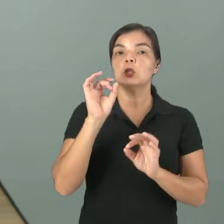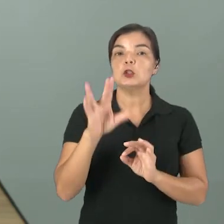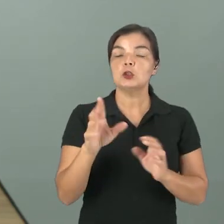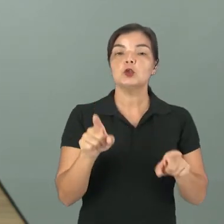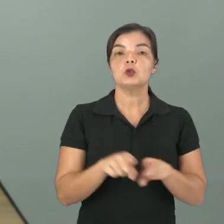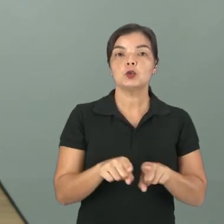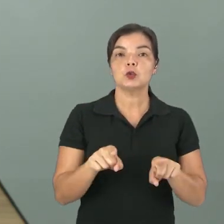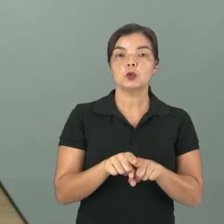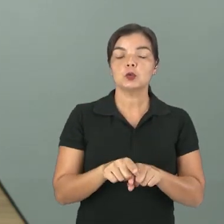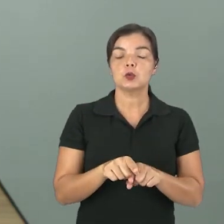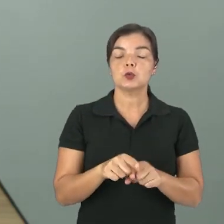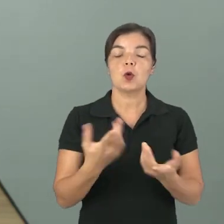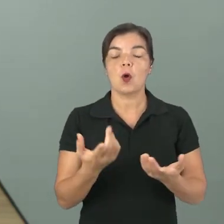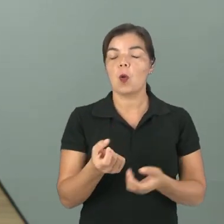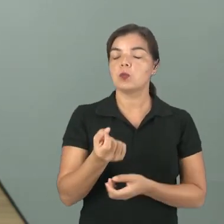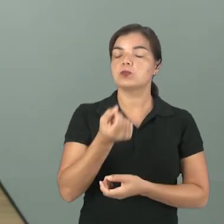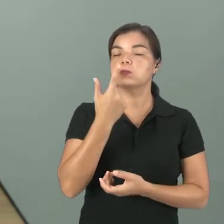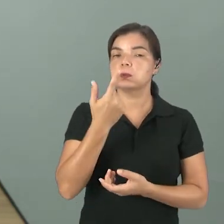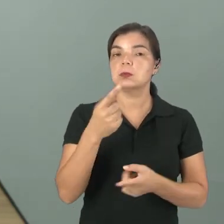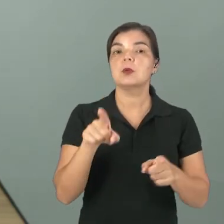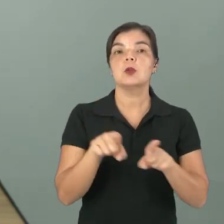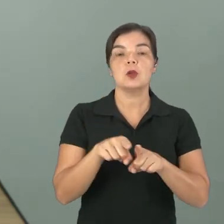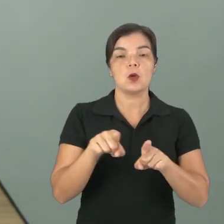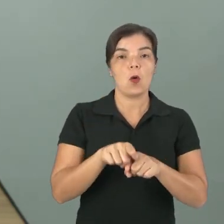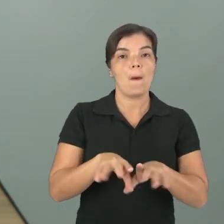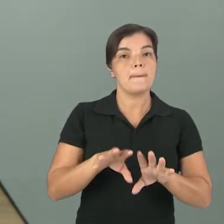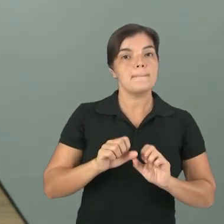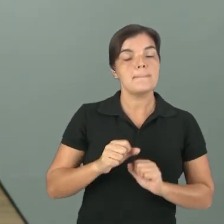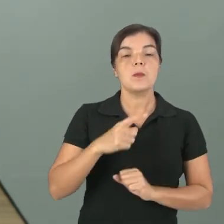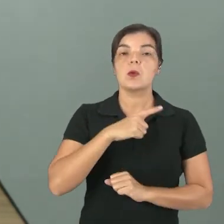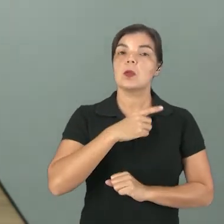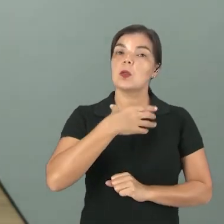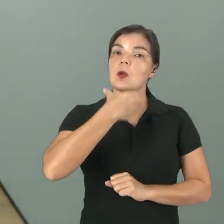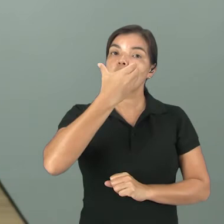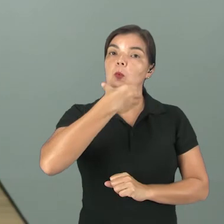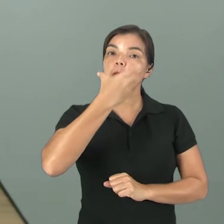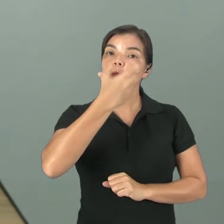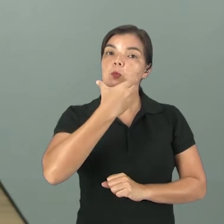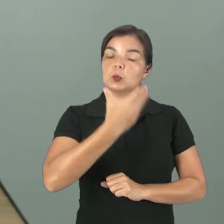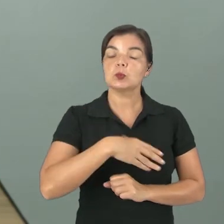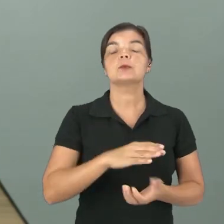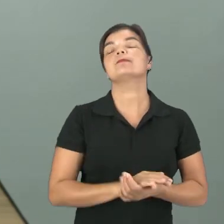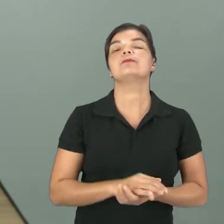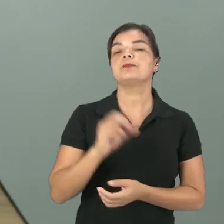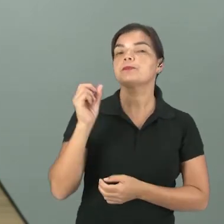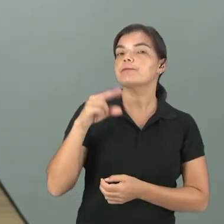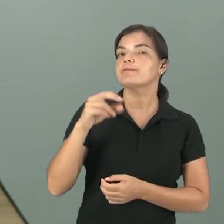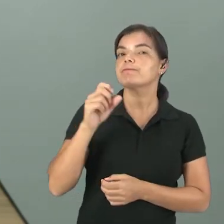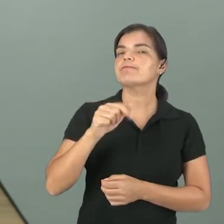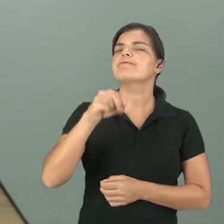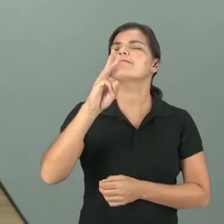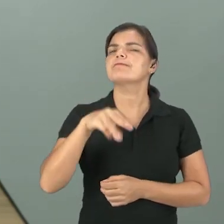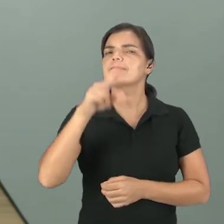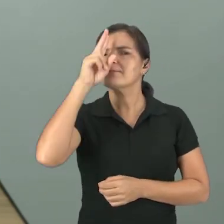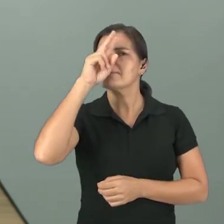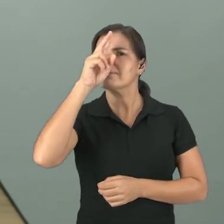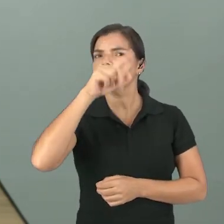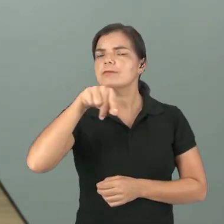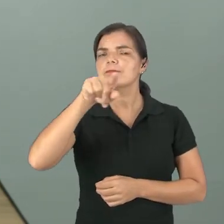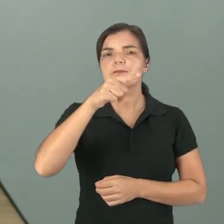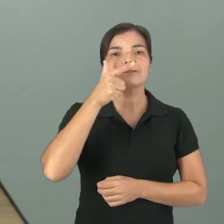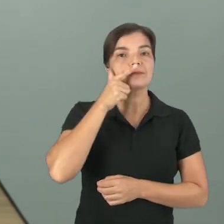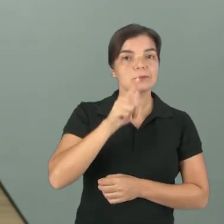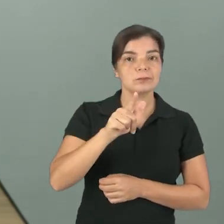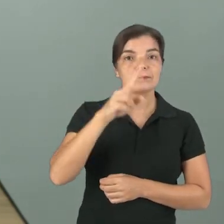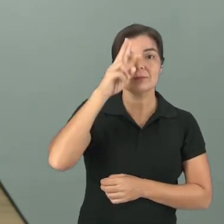um feitiço, não é verdade? Que ela tinha adquirido por ter comido um alimento envenenado. E que história é essa? Vocês